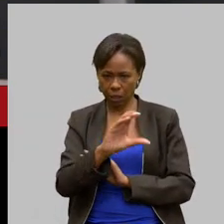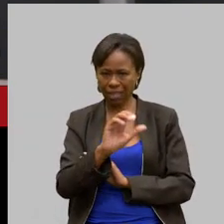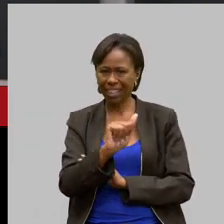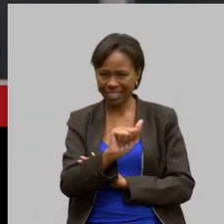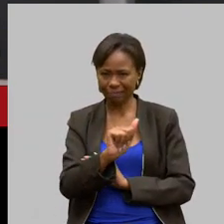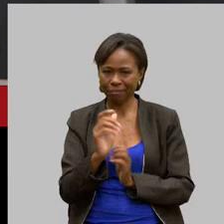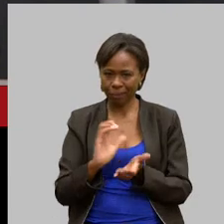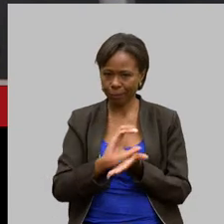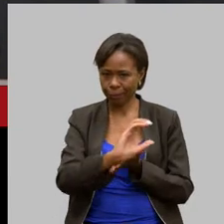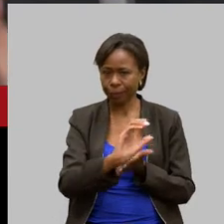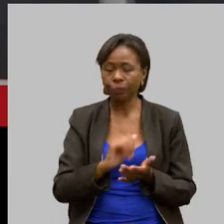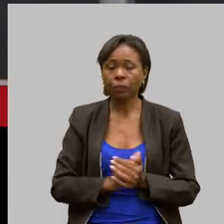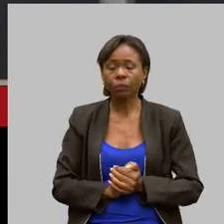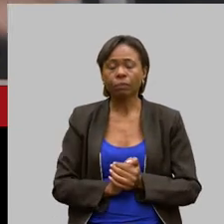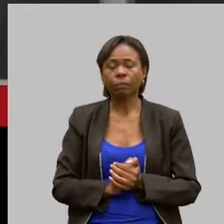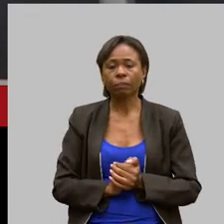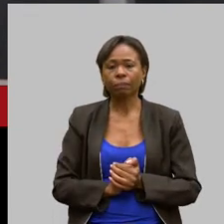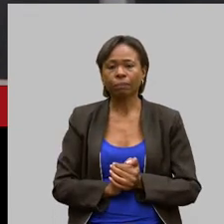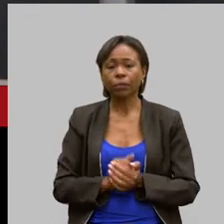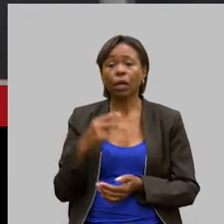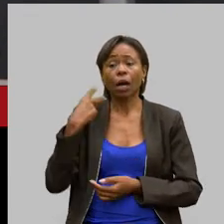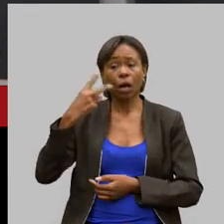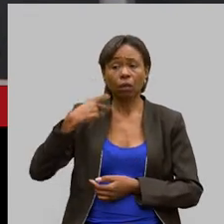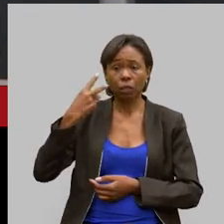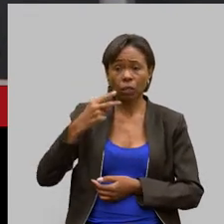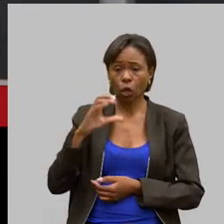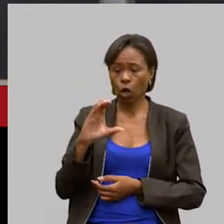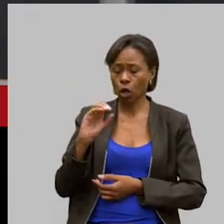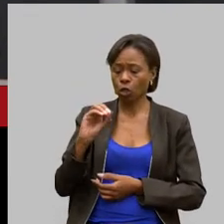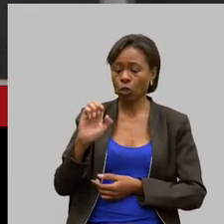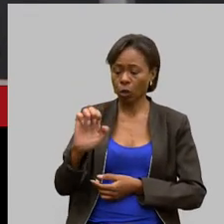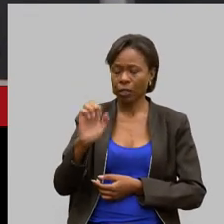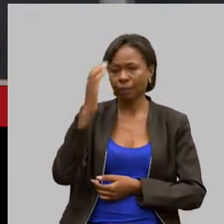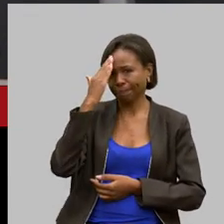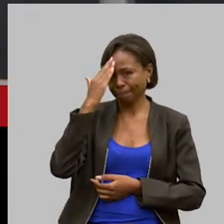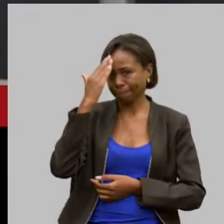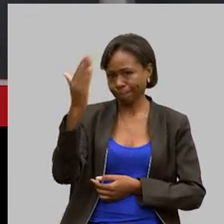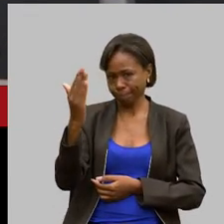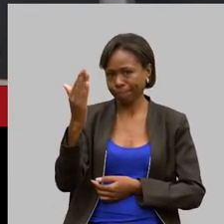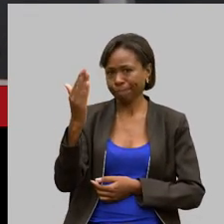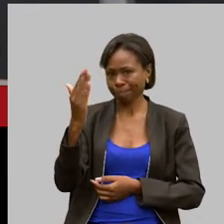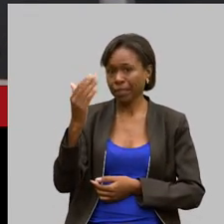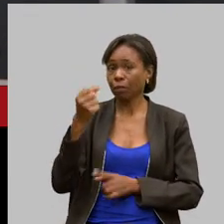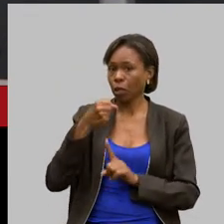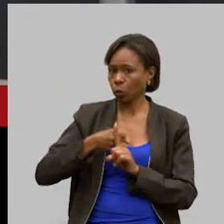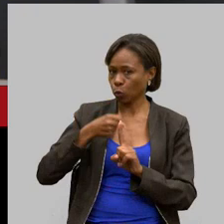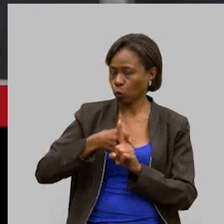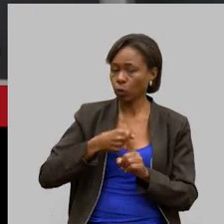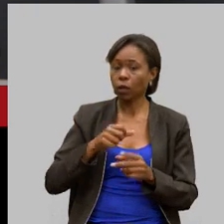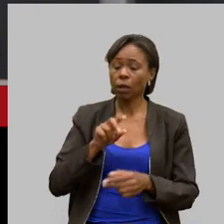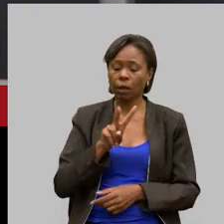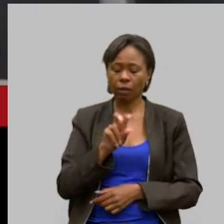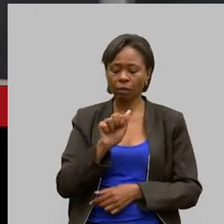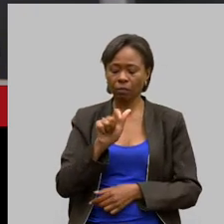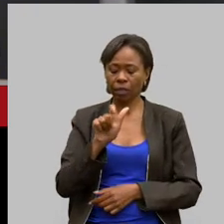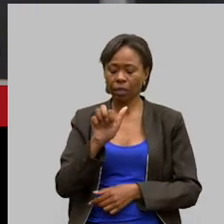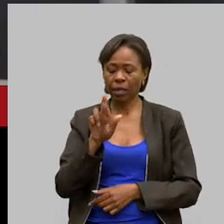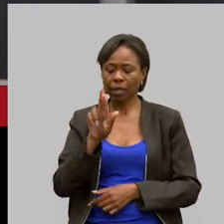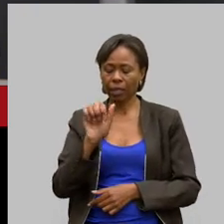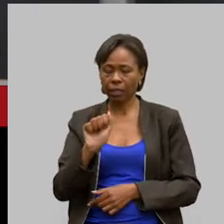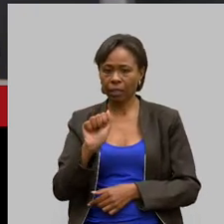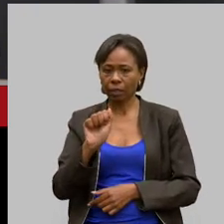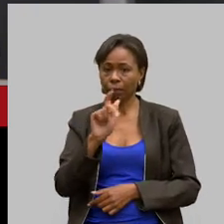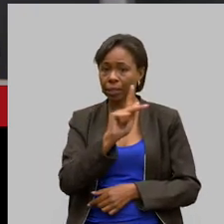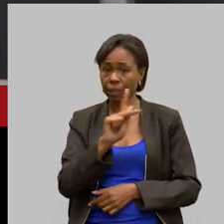agradecer ao nosso Vereador coi né Por est nessa luta Valéria presidente da associação